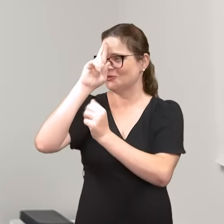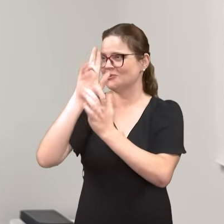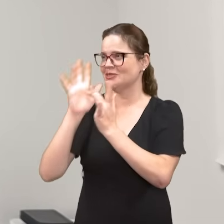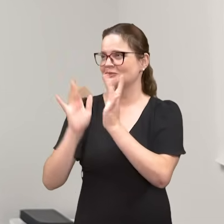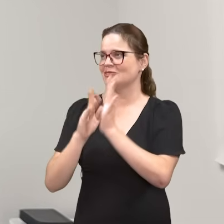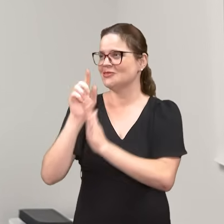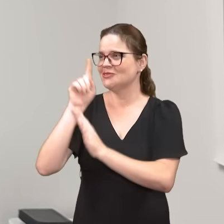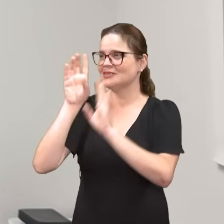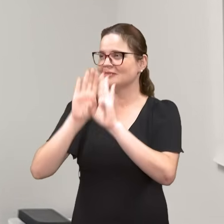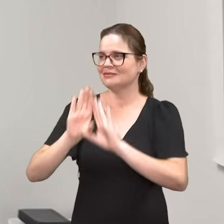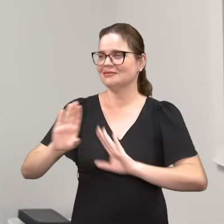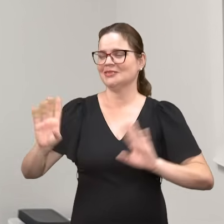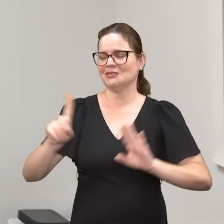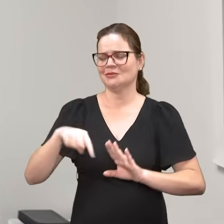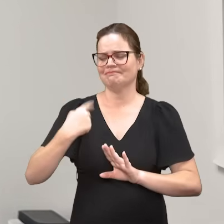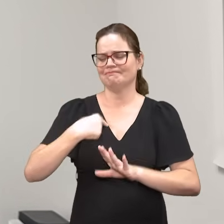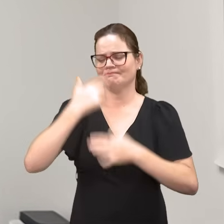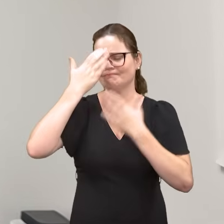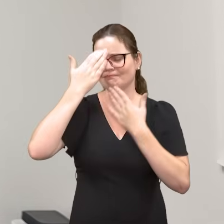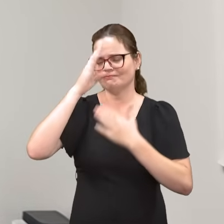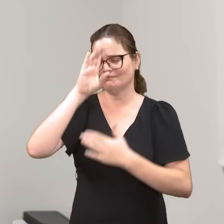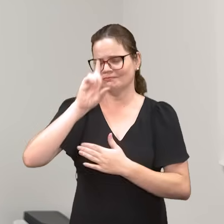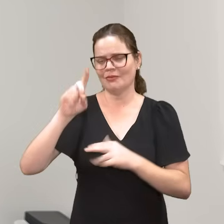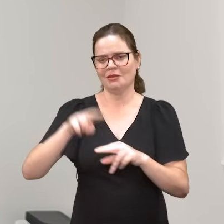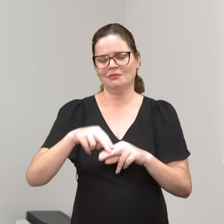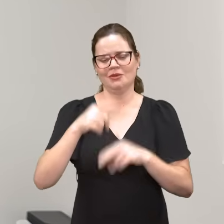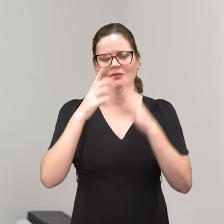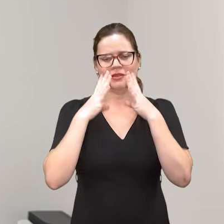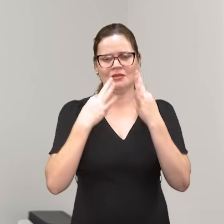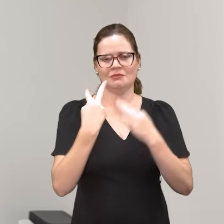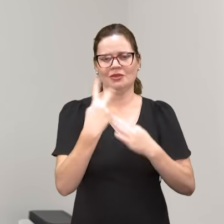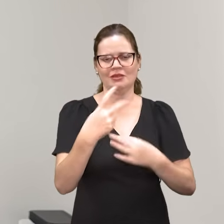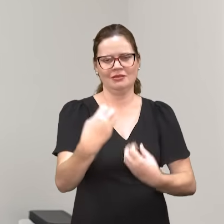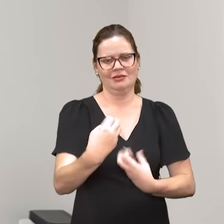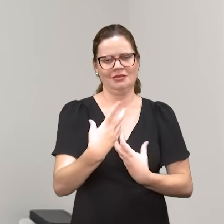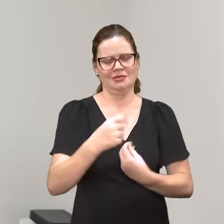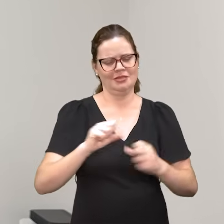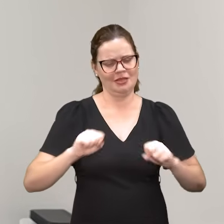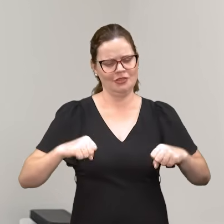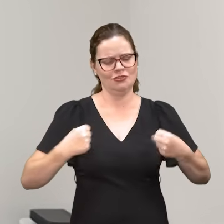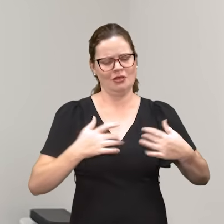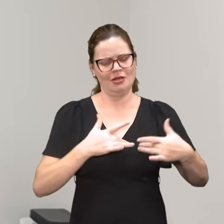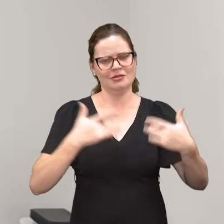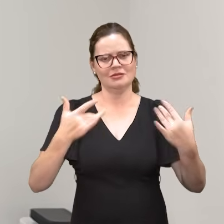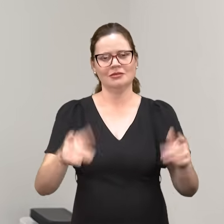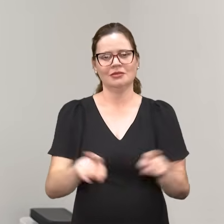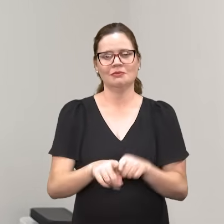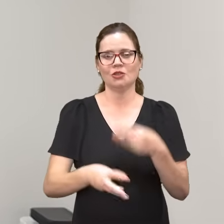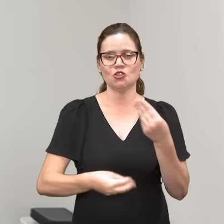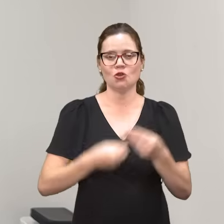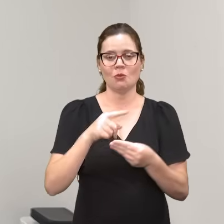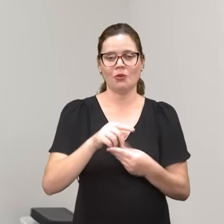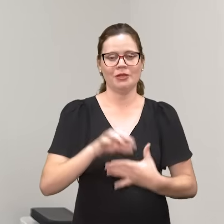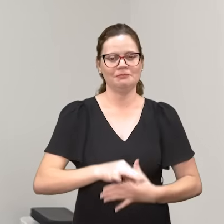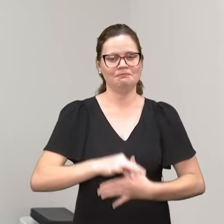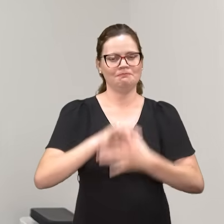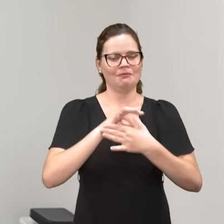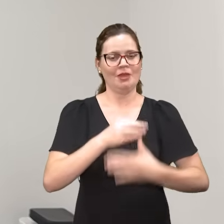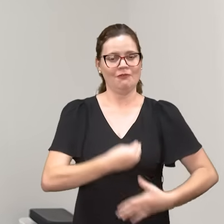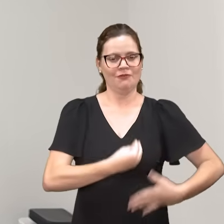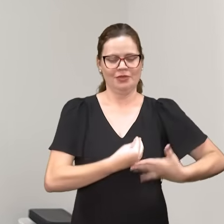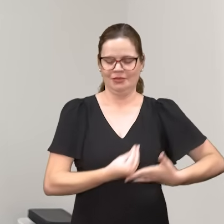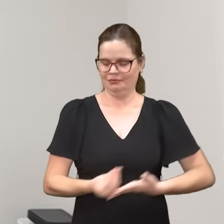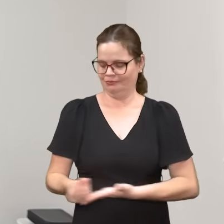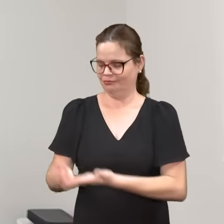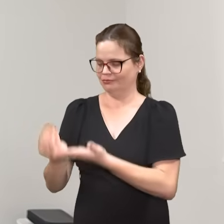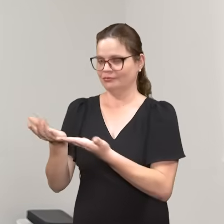Senhor nesse momento. Somos muito gratos por seu testemunho, sua dedicação e pelo modo como ele entregou a sua